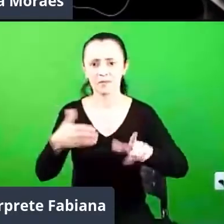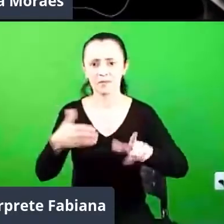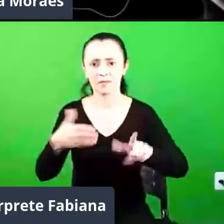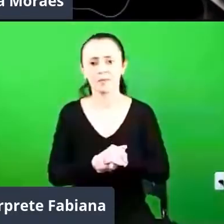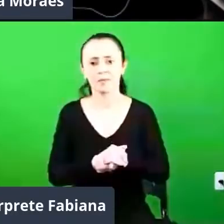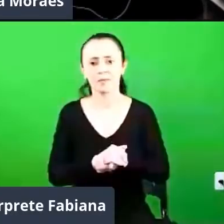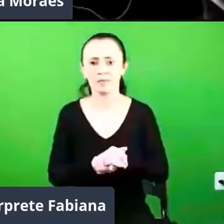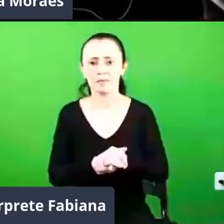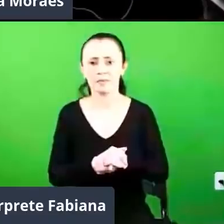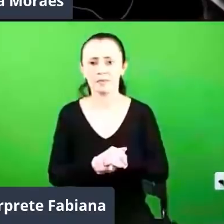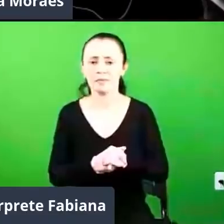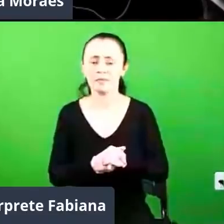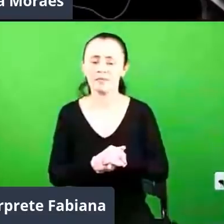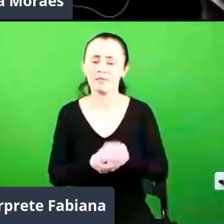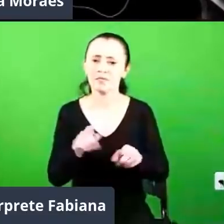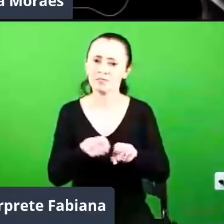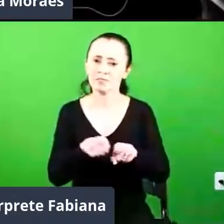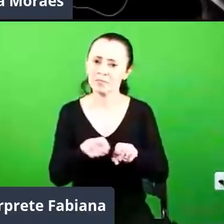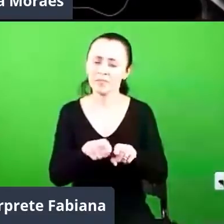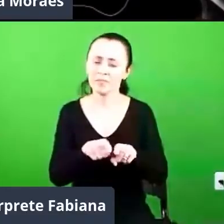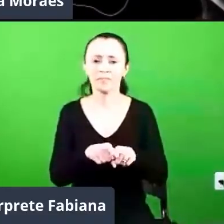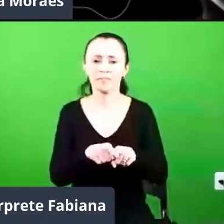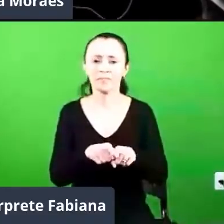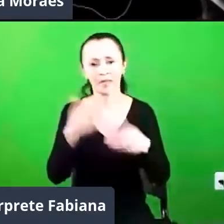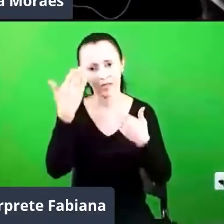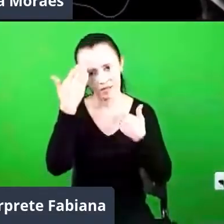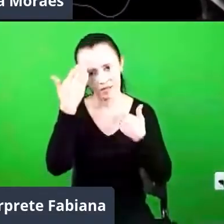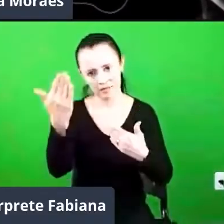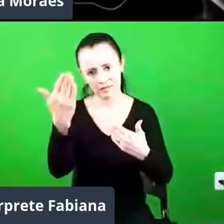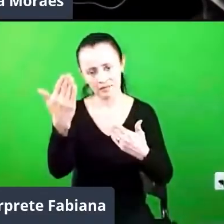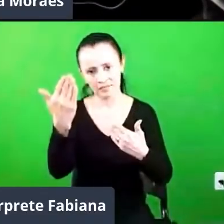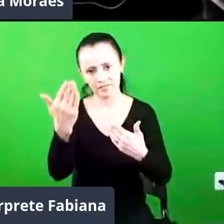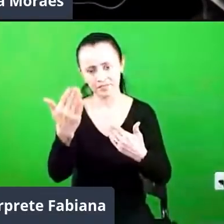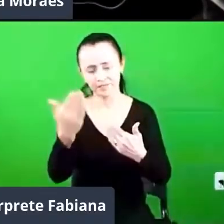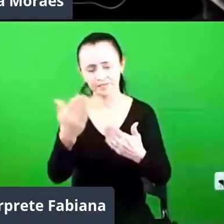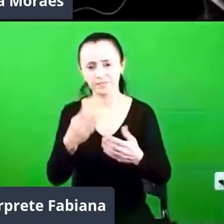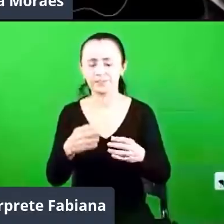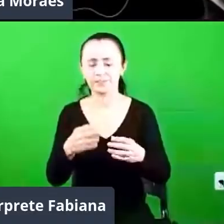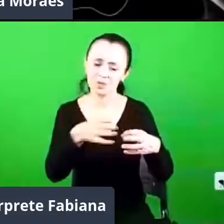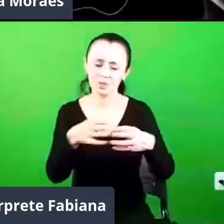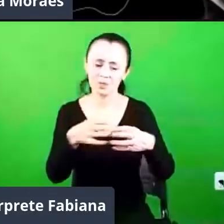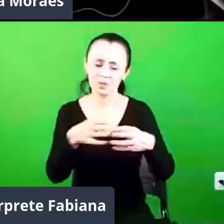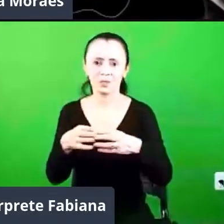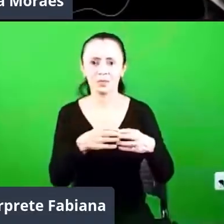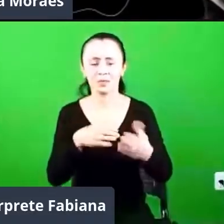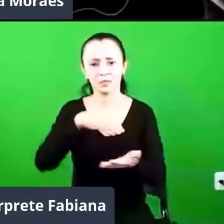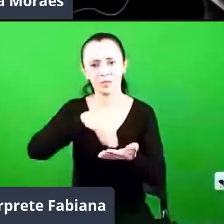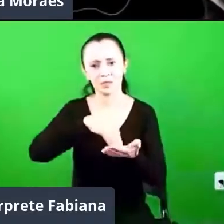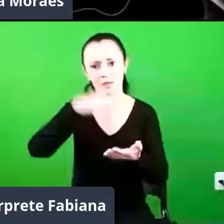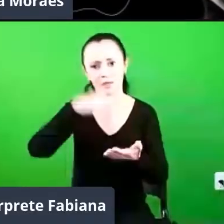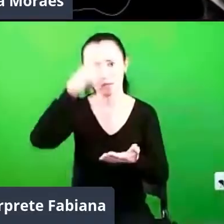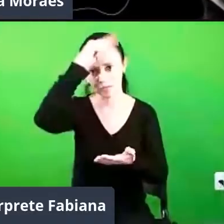já quero agradecer imensamente, em nome de toda a equipe, a Secretaria Municipal de Educação,